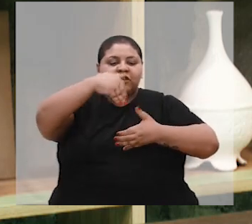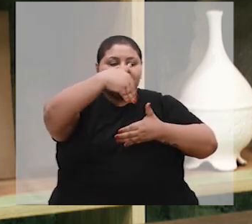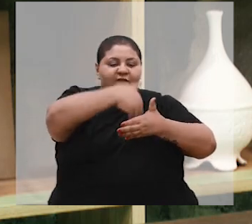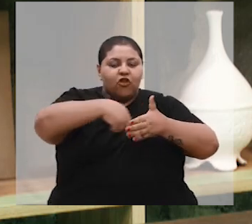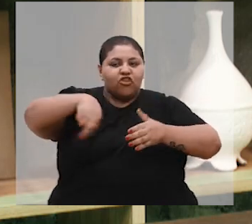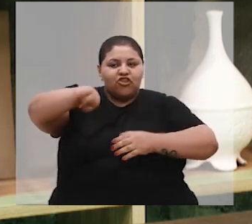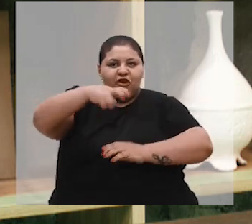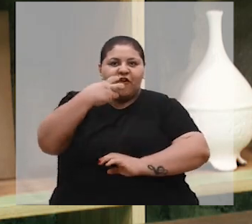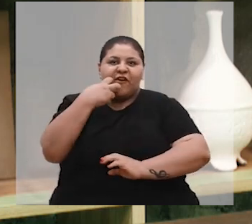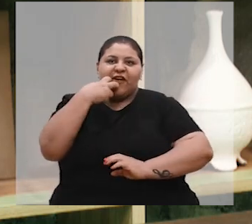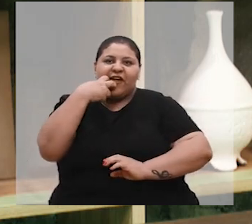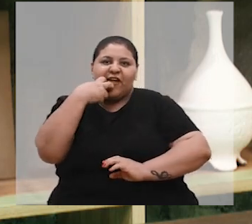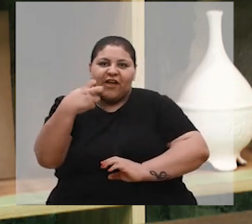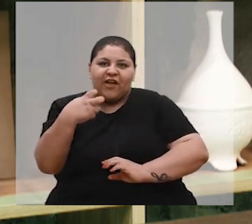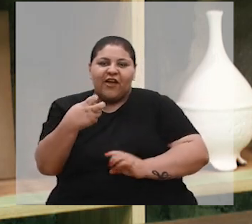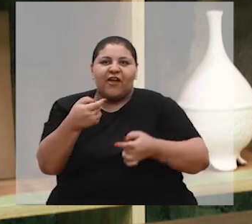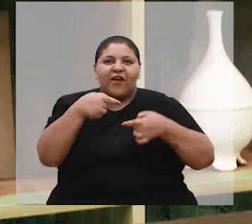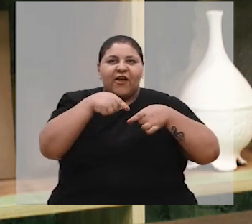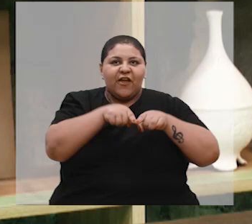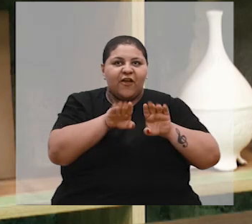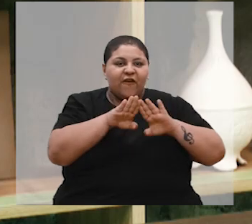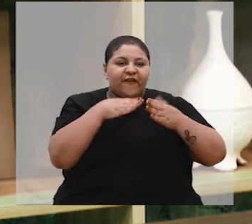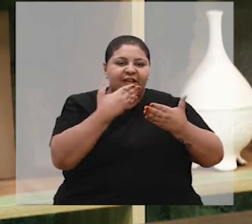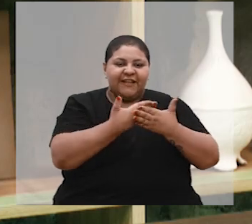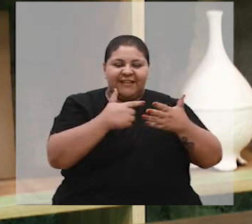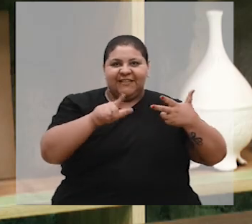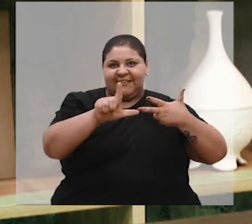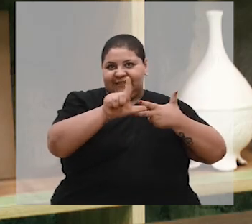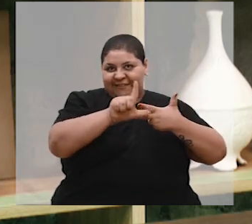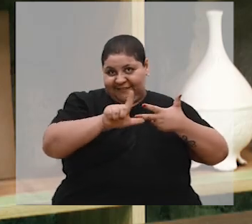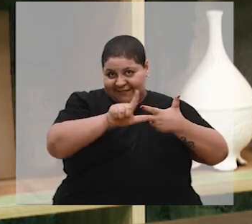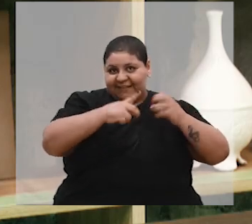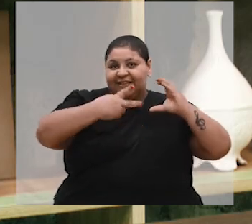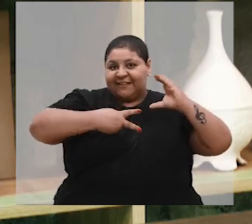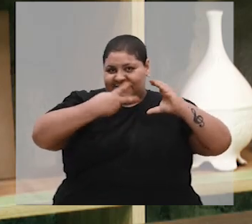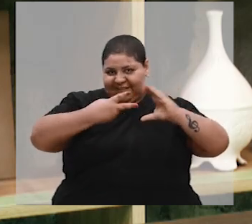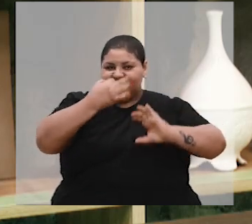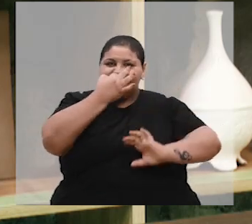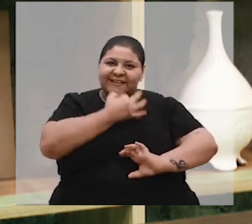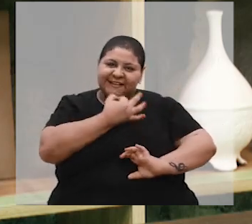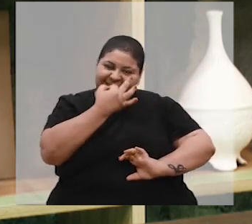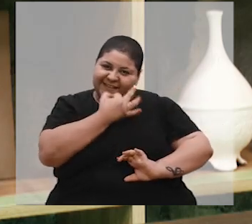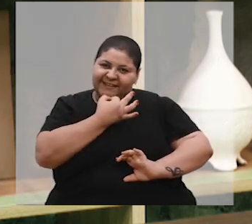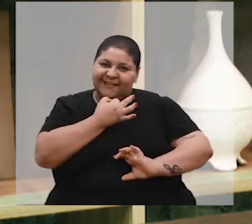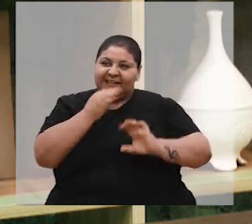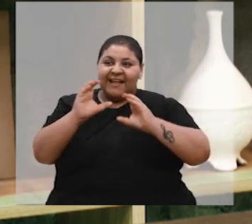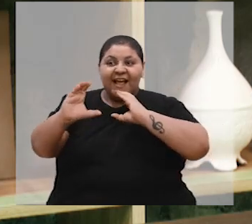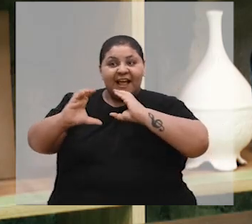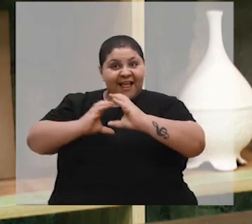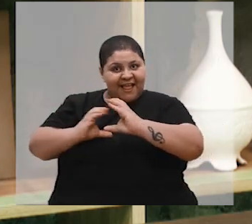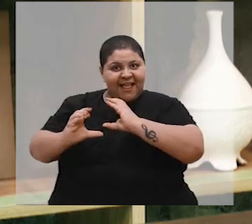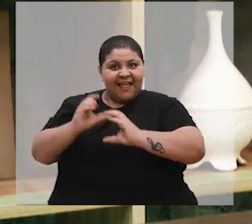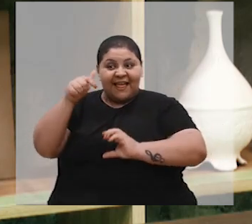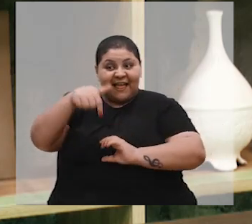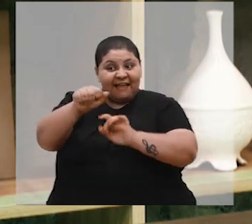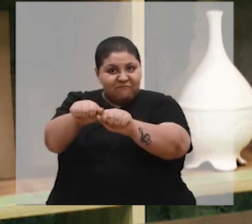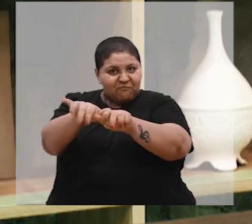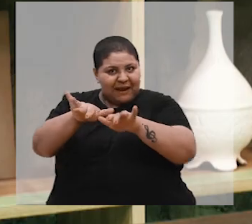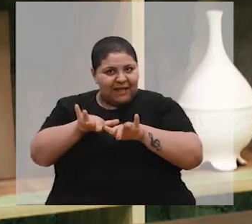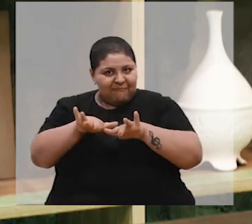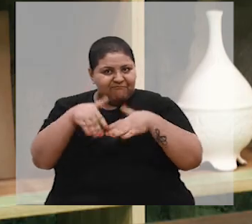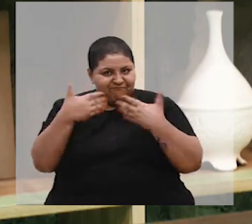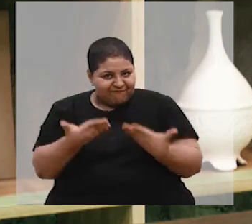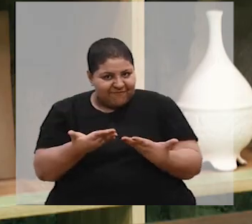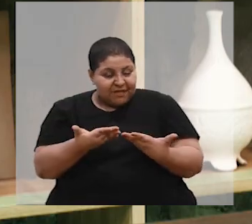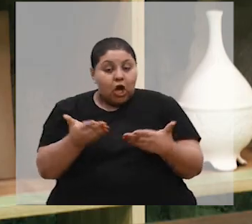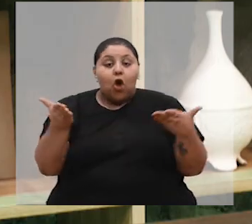Voto, Nossa Voz. Uma parceria da Escola do Legislativo da Câmara Municipal de Caxias do Sul com a comunicação aqui do Parlamento.